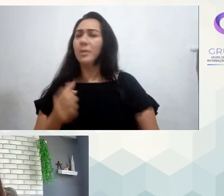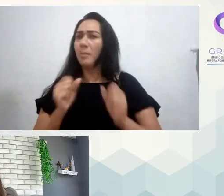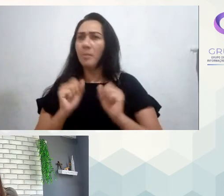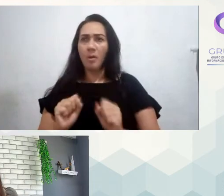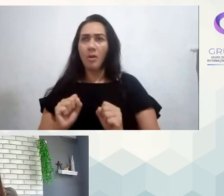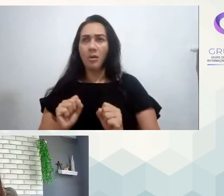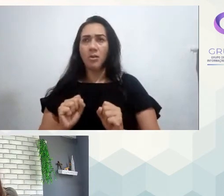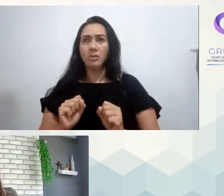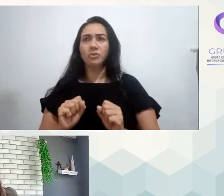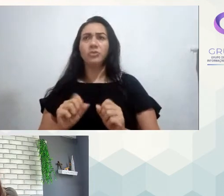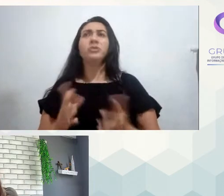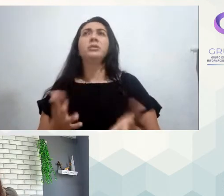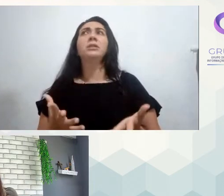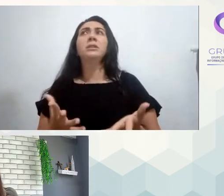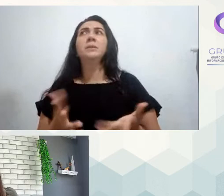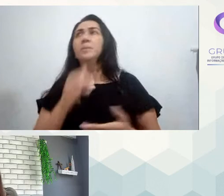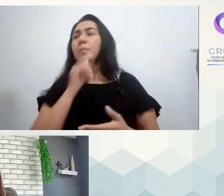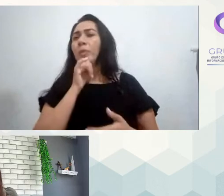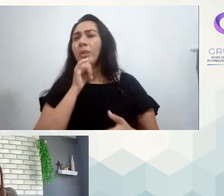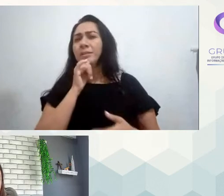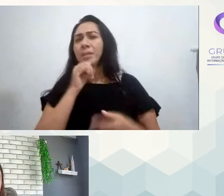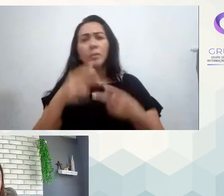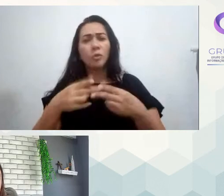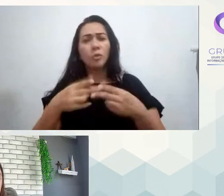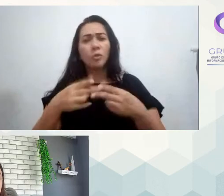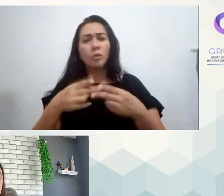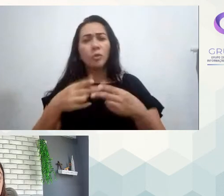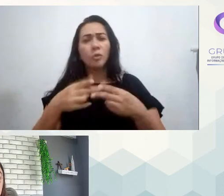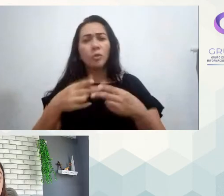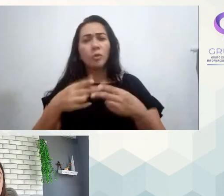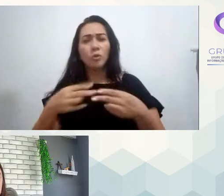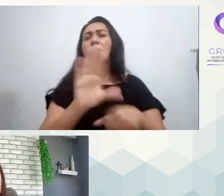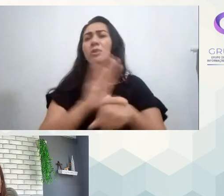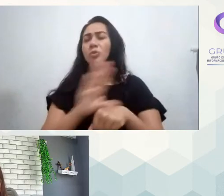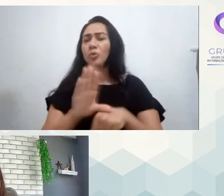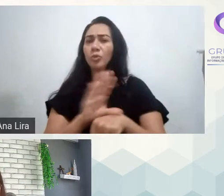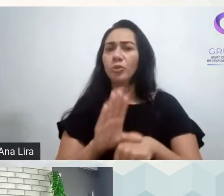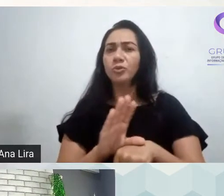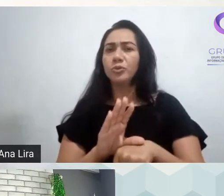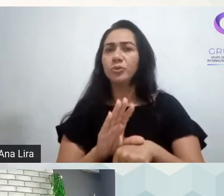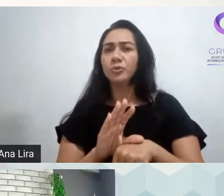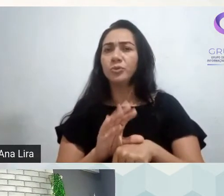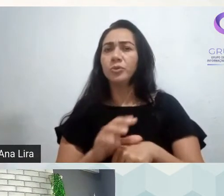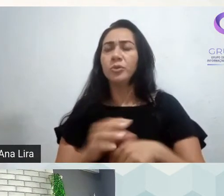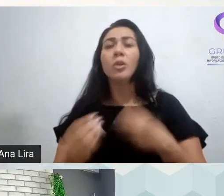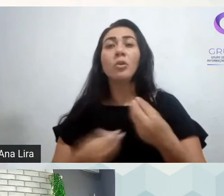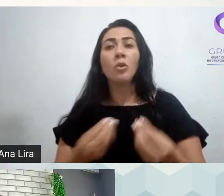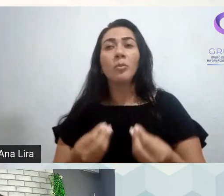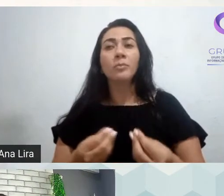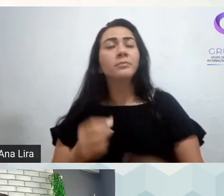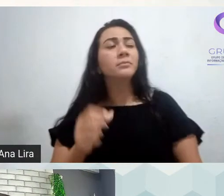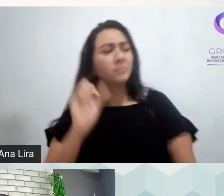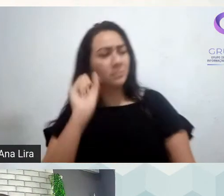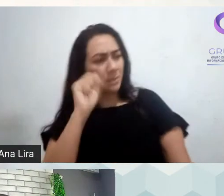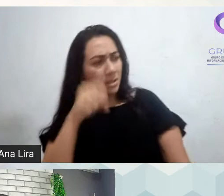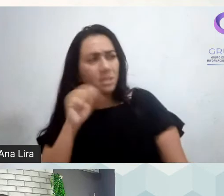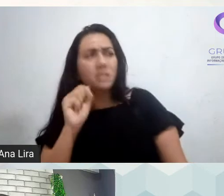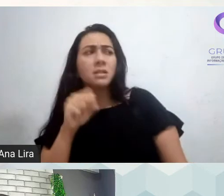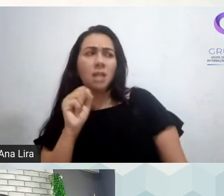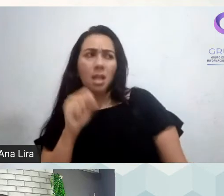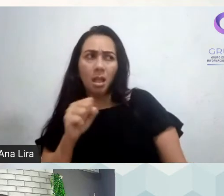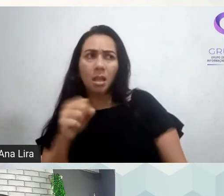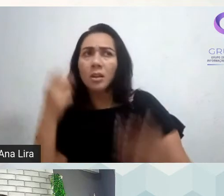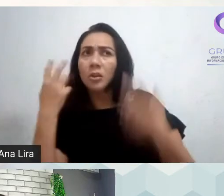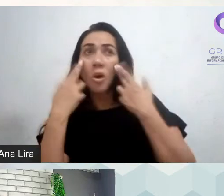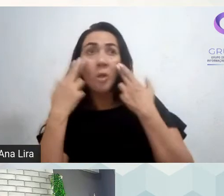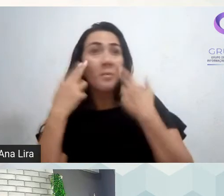de consumo e recursos humanos? Deve. É importantíssimo,